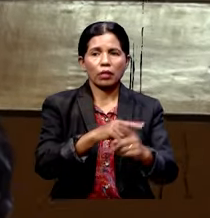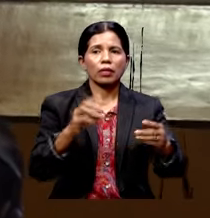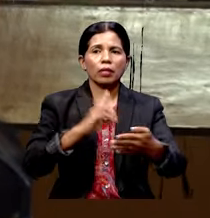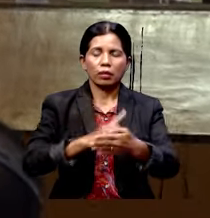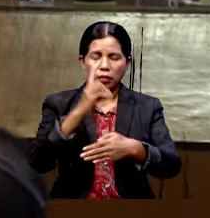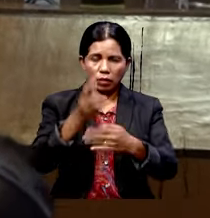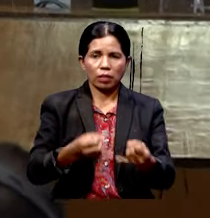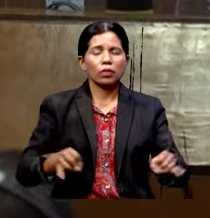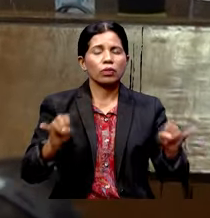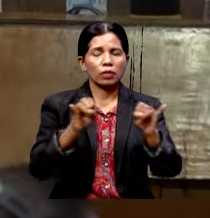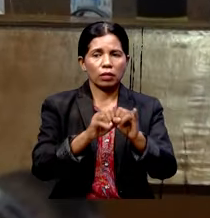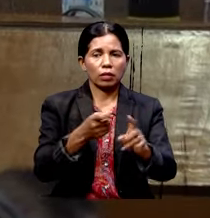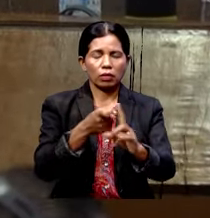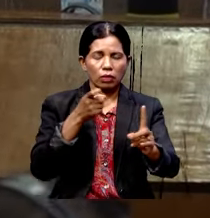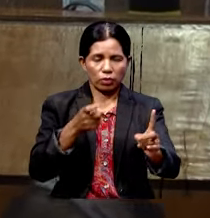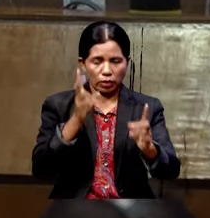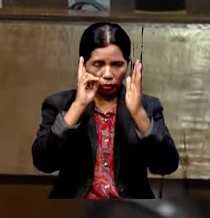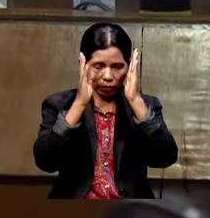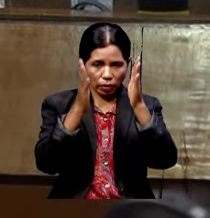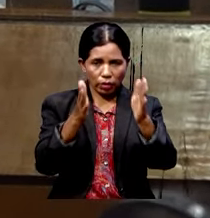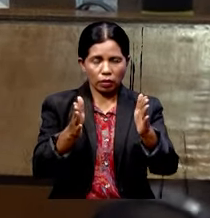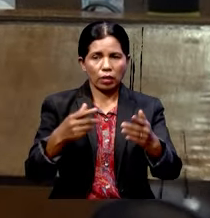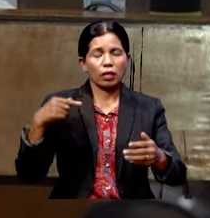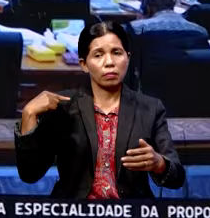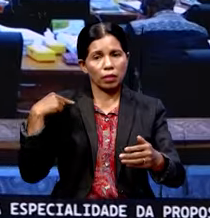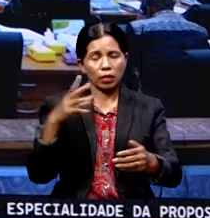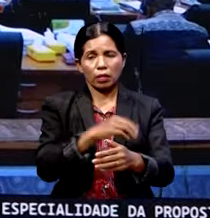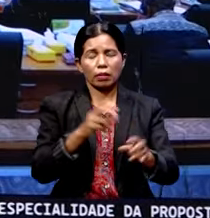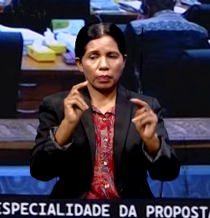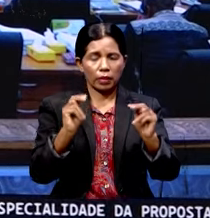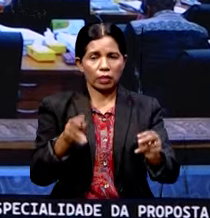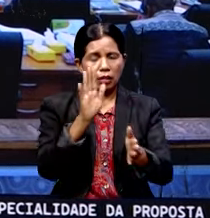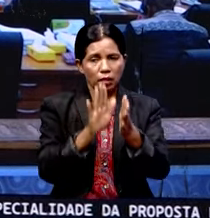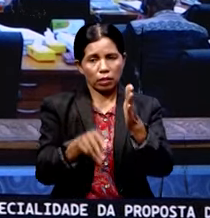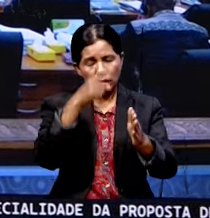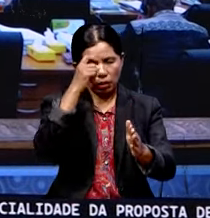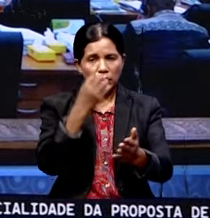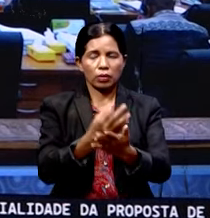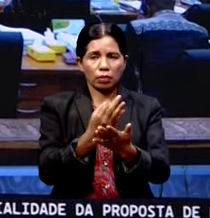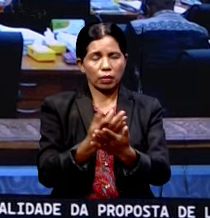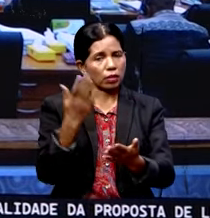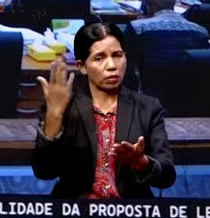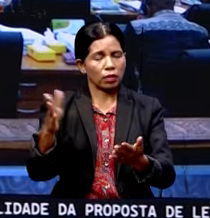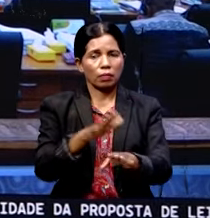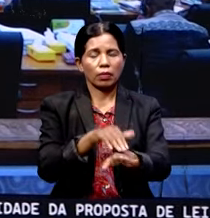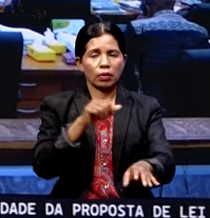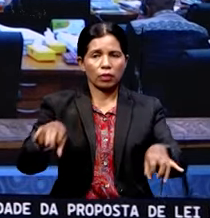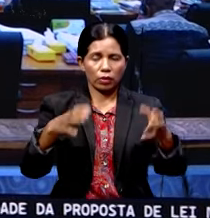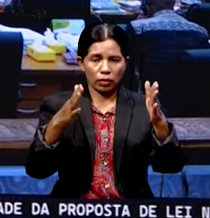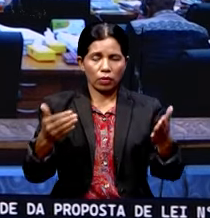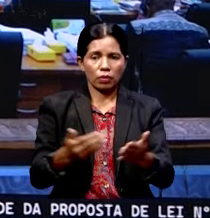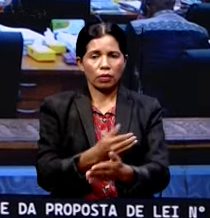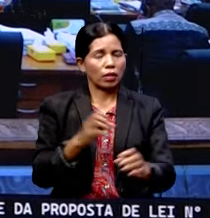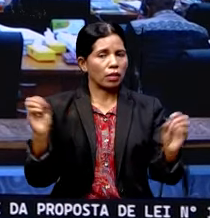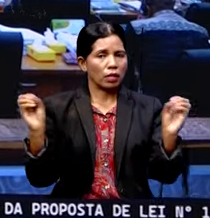desenvolvimento institucional UCI divisão gabinete jurídico precisa reduz tamba orçamento refere se recruta funcionário fo nebe